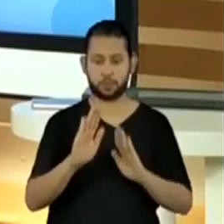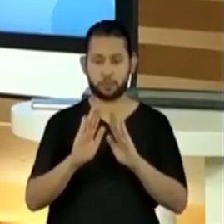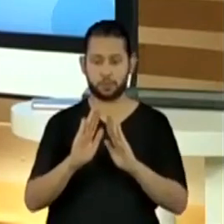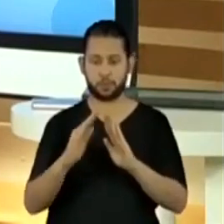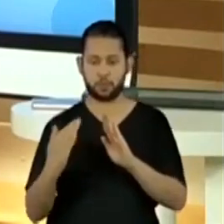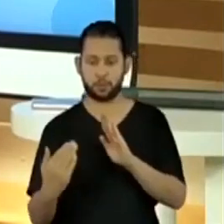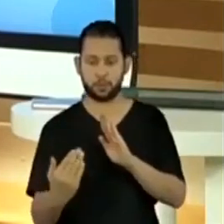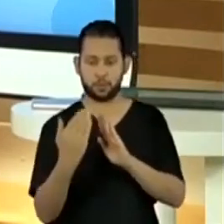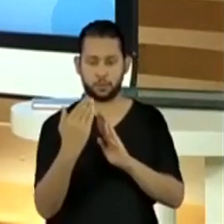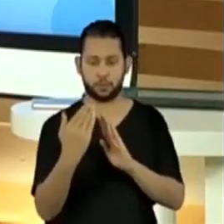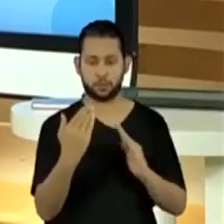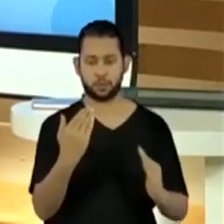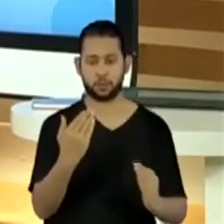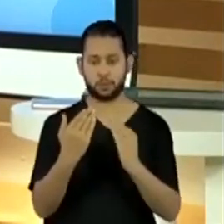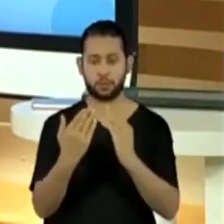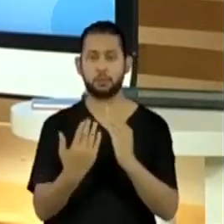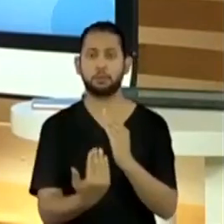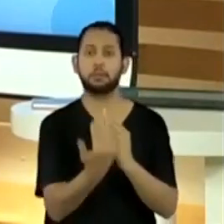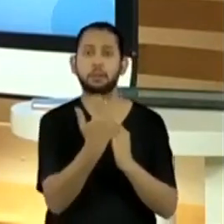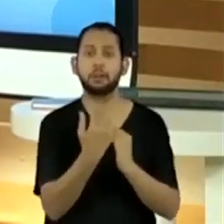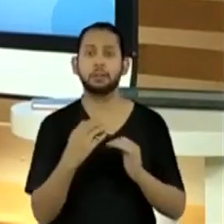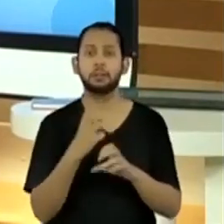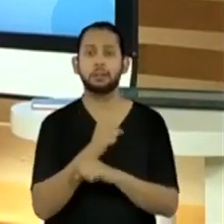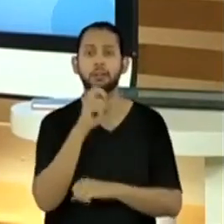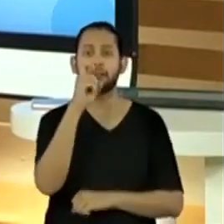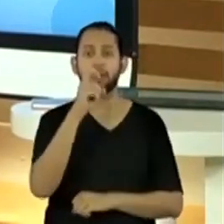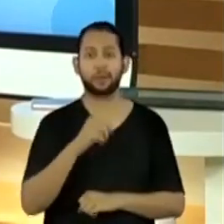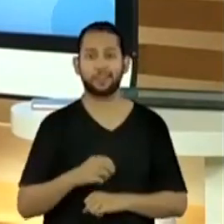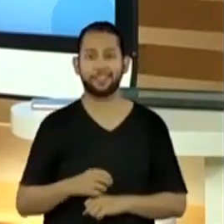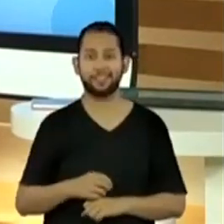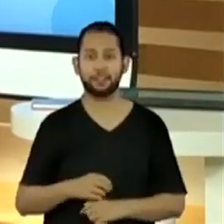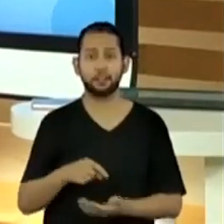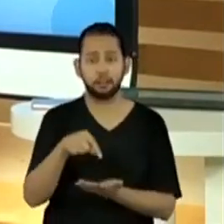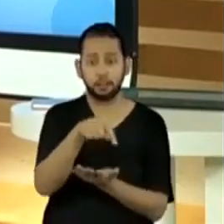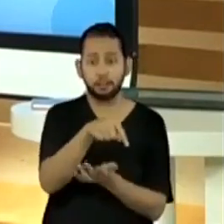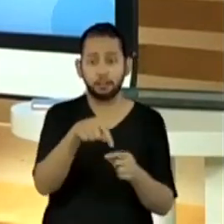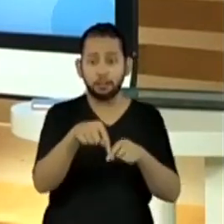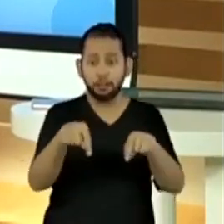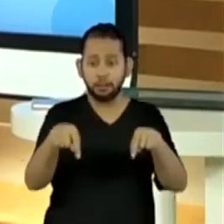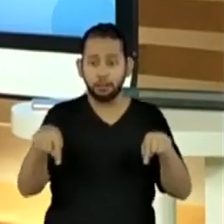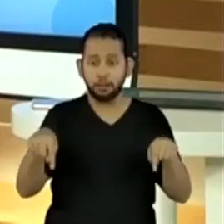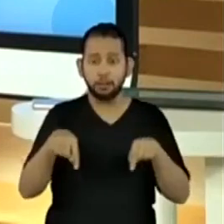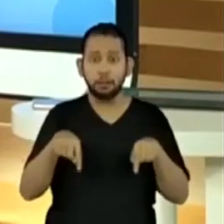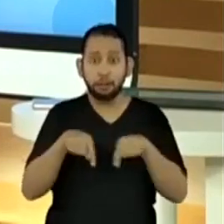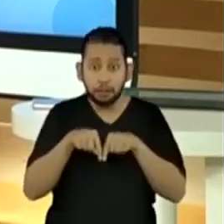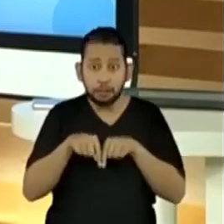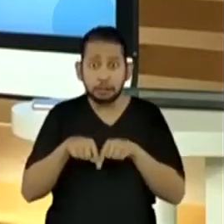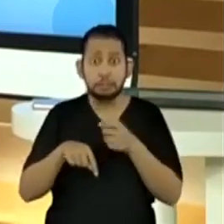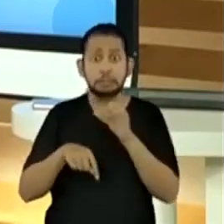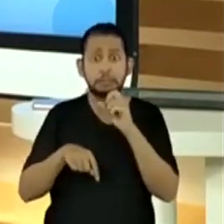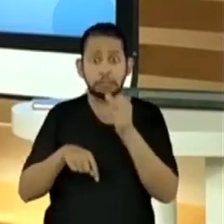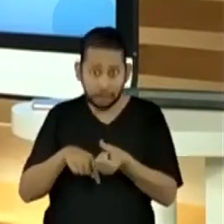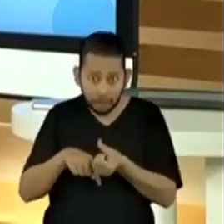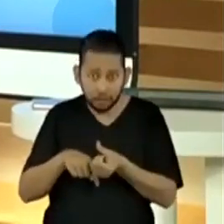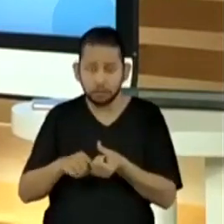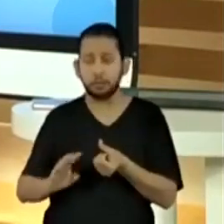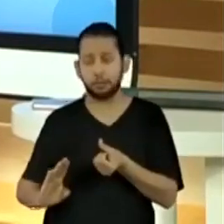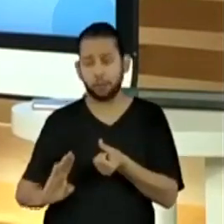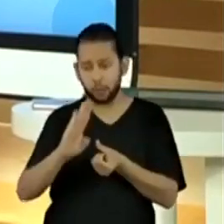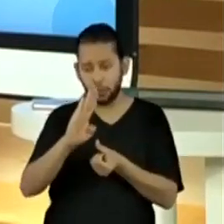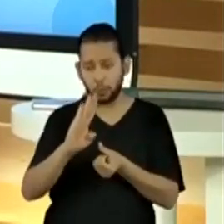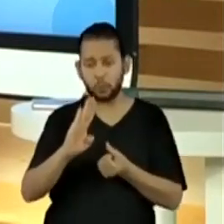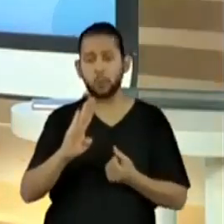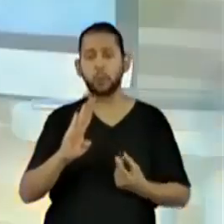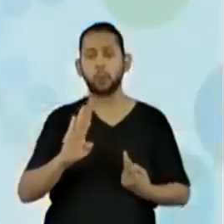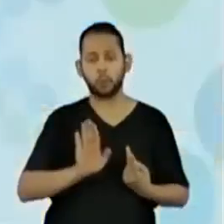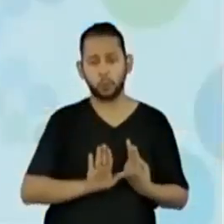e as de trás aqui, 4, 5 e mais a base. Então, ela tem 6 faces, certo?